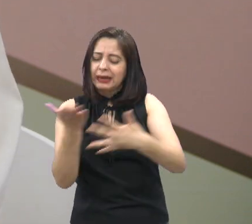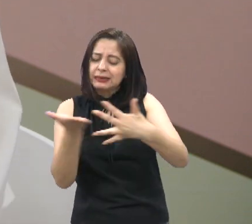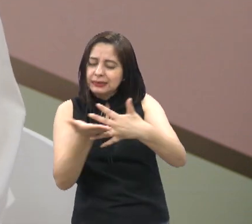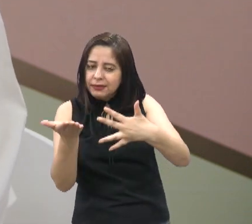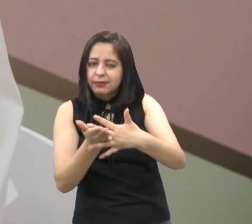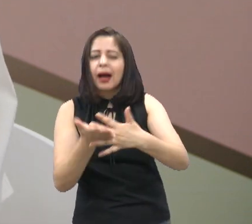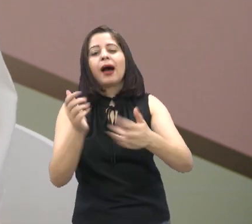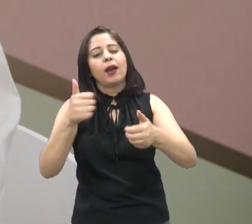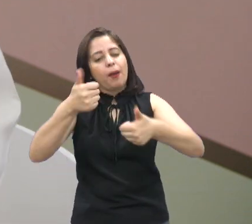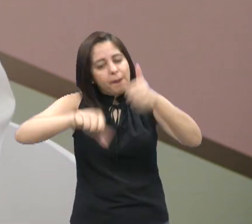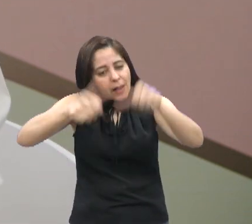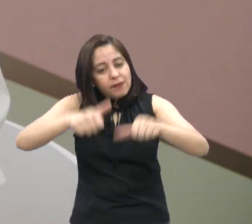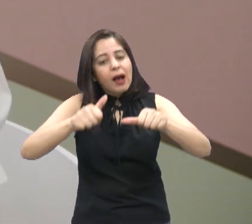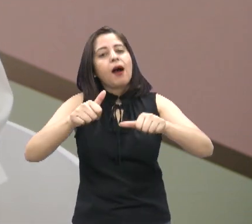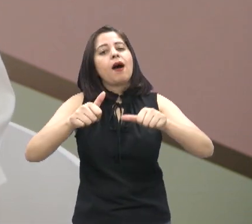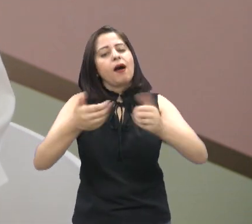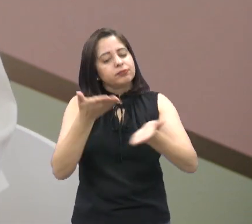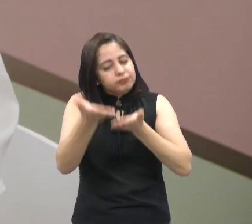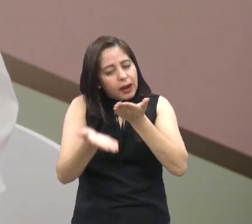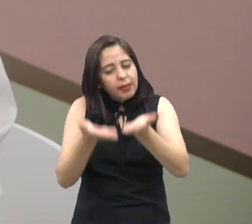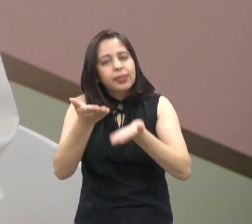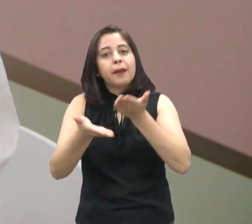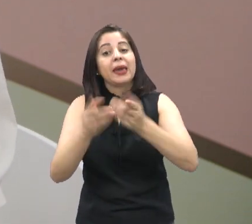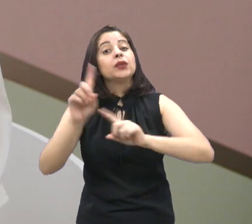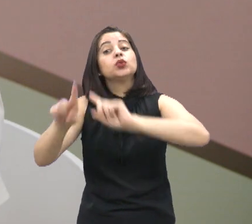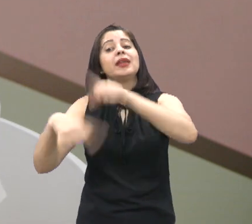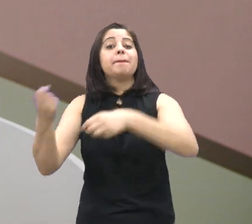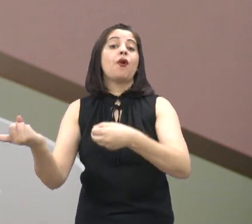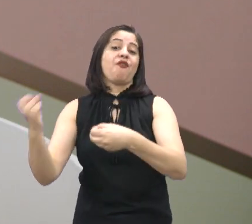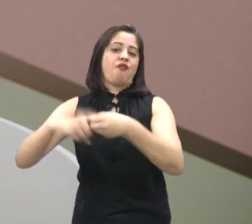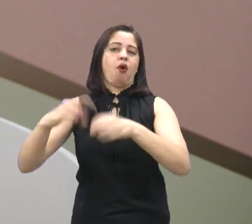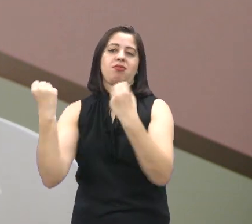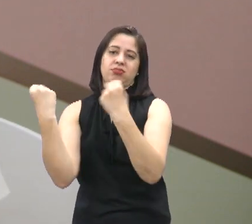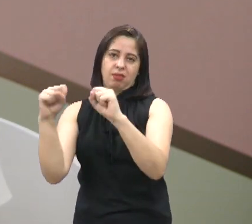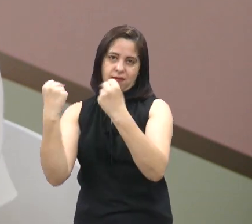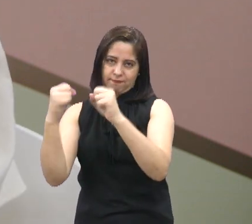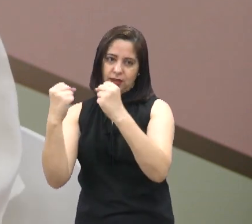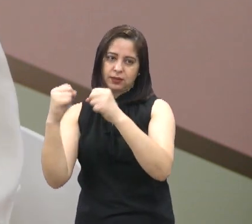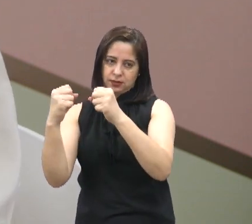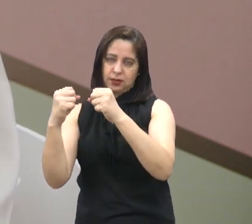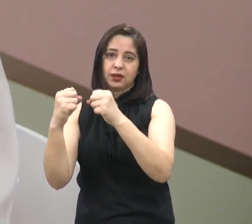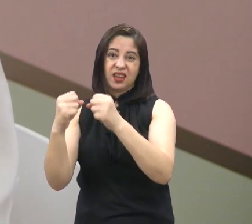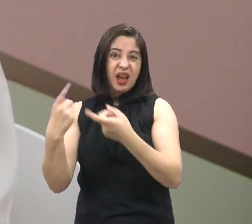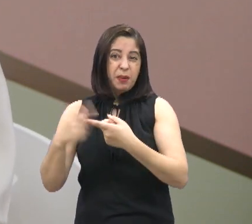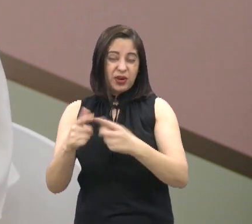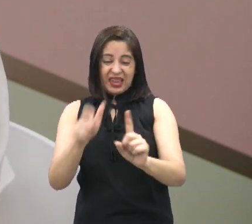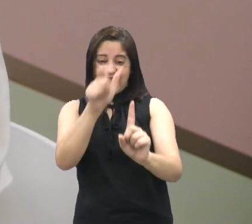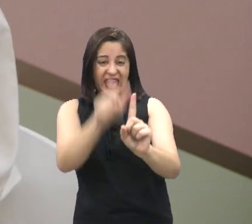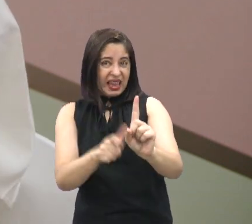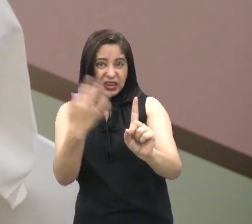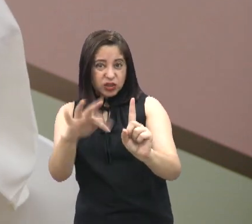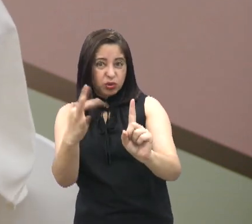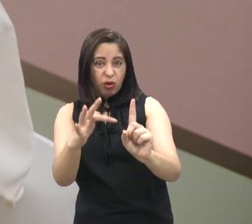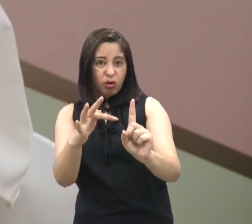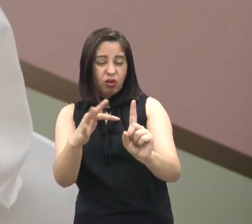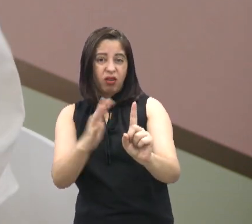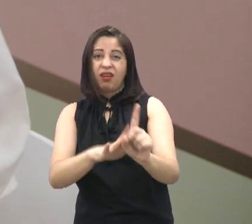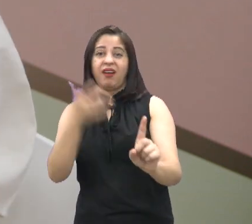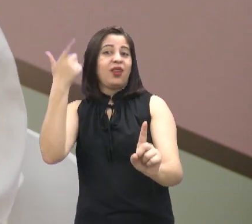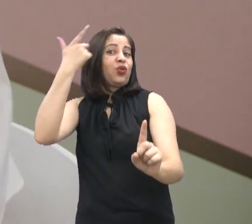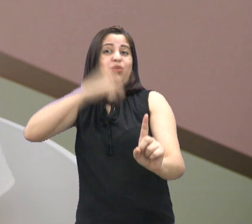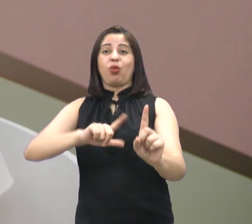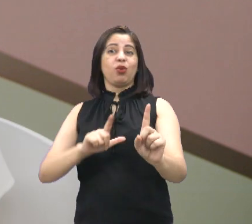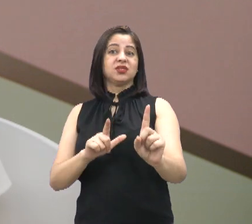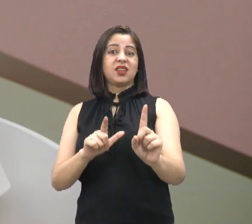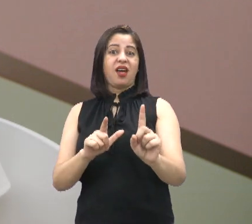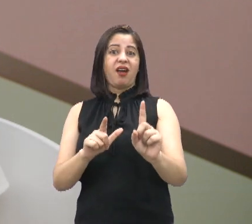vamos tratar a dor e depois a gente recomeça assim que possível. Por quê? O paciente com dor, ele mesmo já vai impor a ele uma